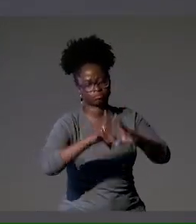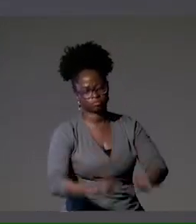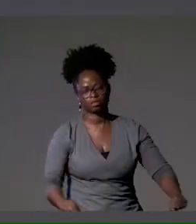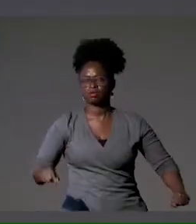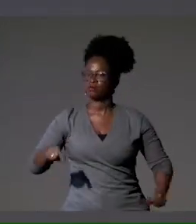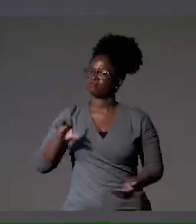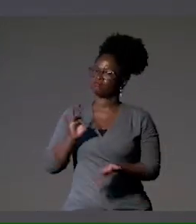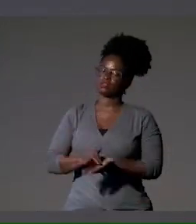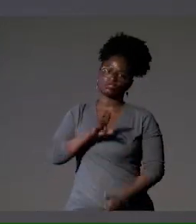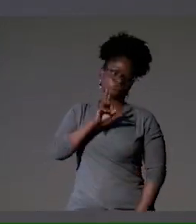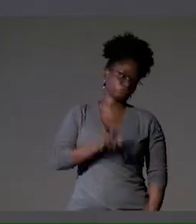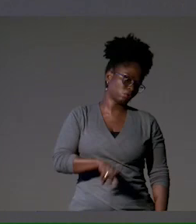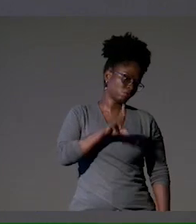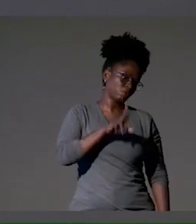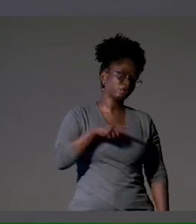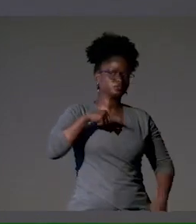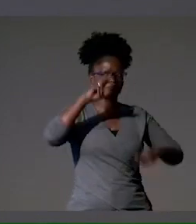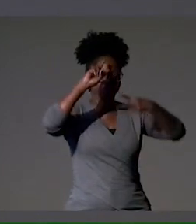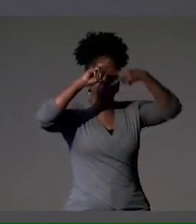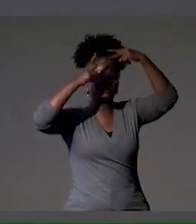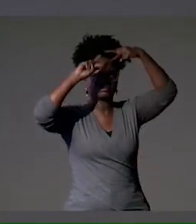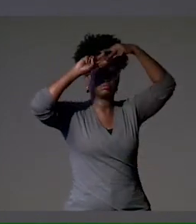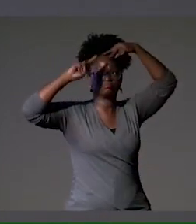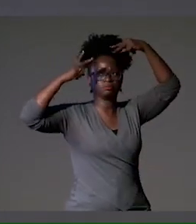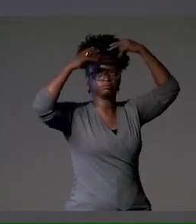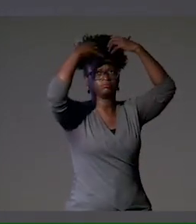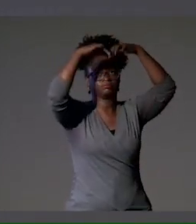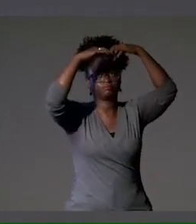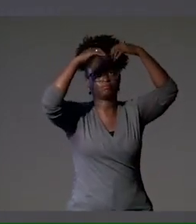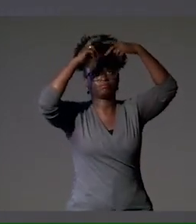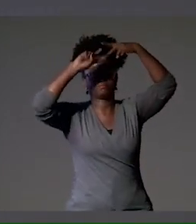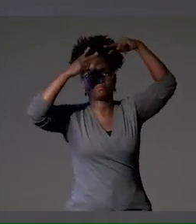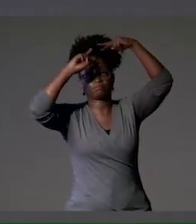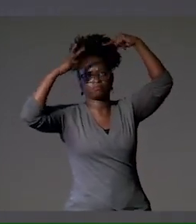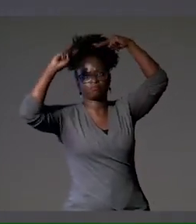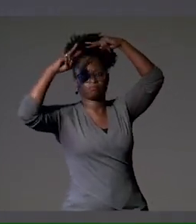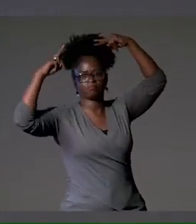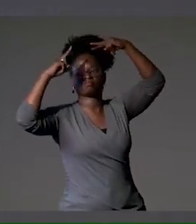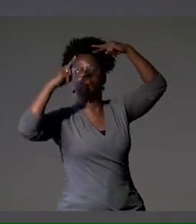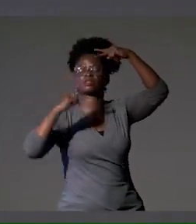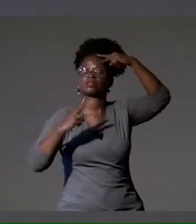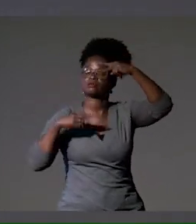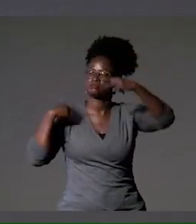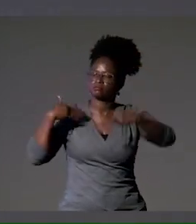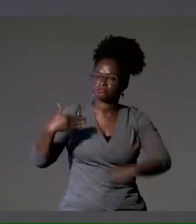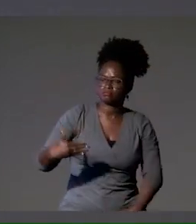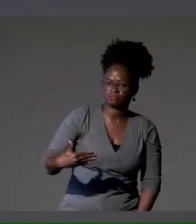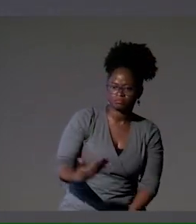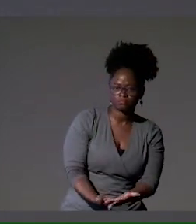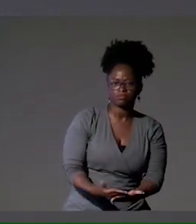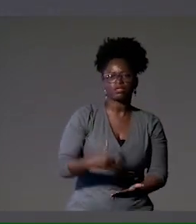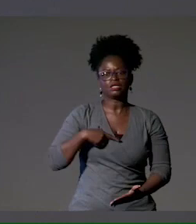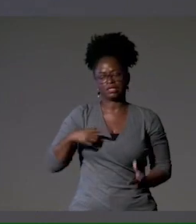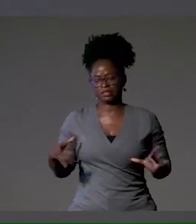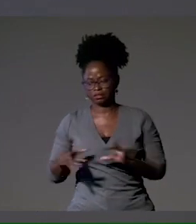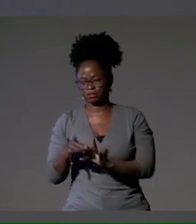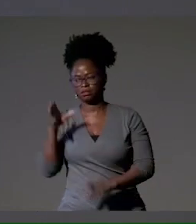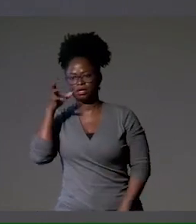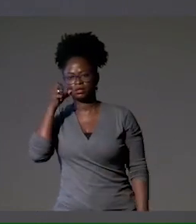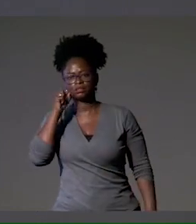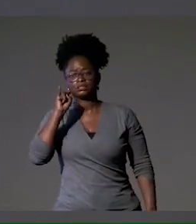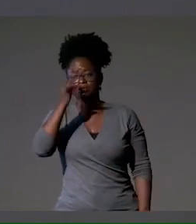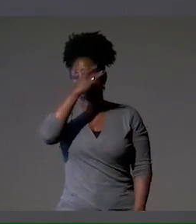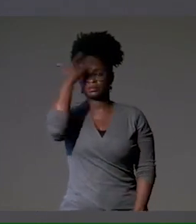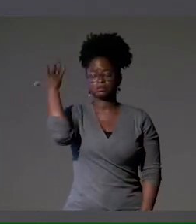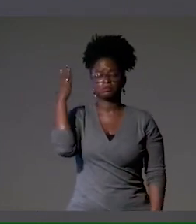Na verdade, existe uma reprodução neuronal ao longo da vida inteira. Essa reprodução neuronal tem uma correlação com o sono. Se a pessoa vai ficando privada